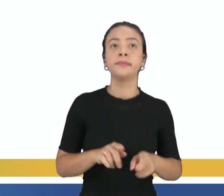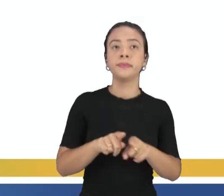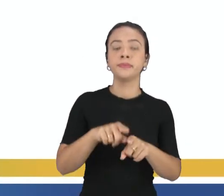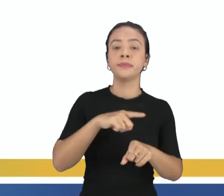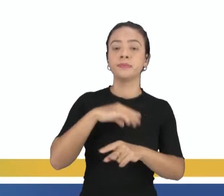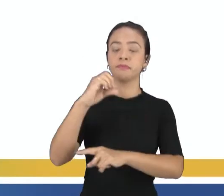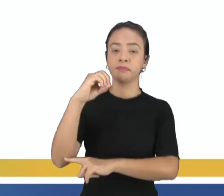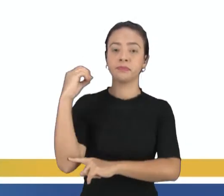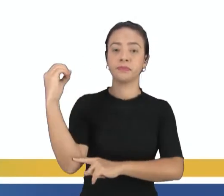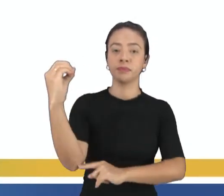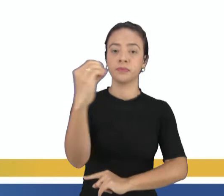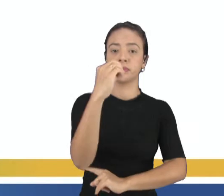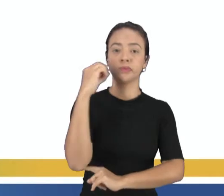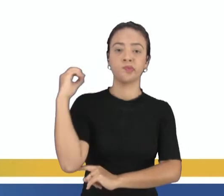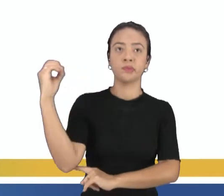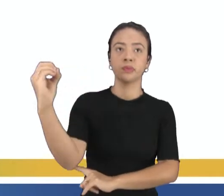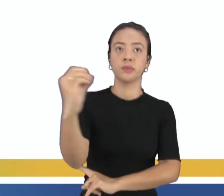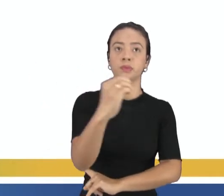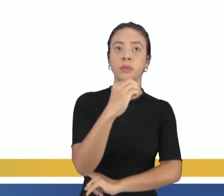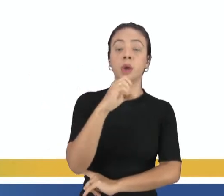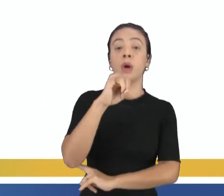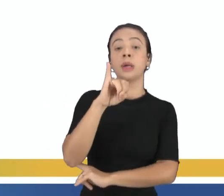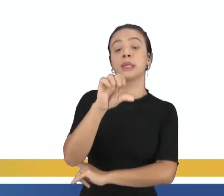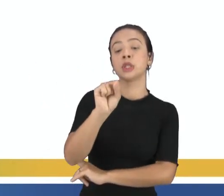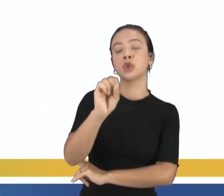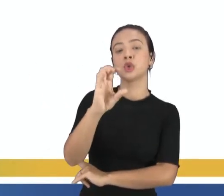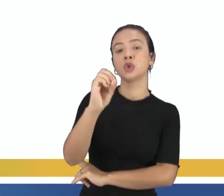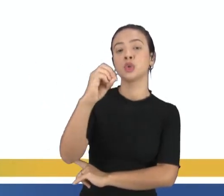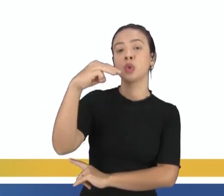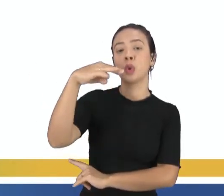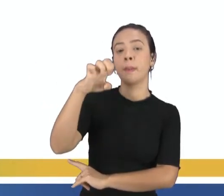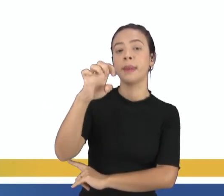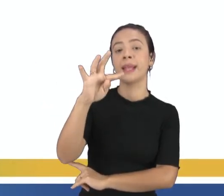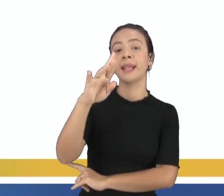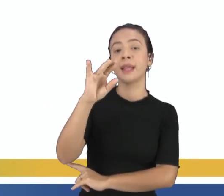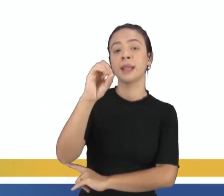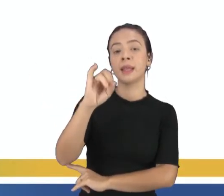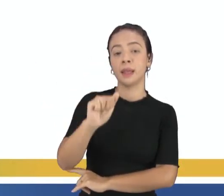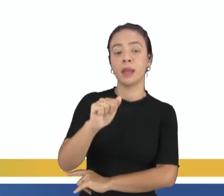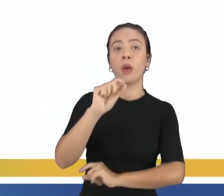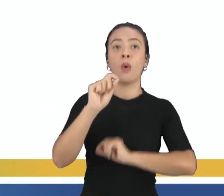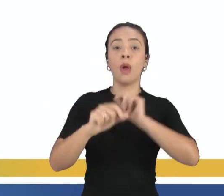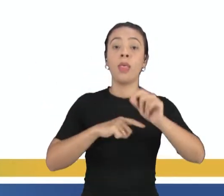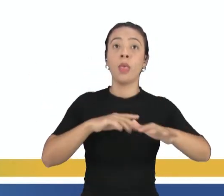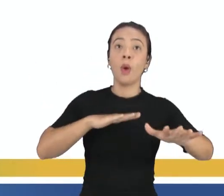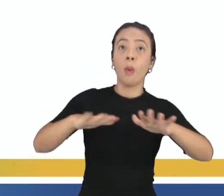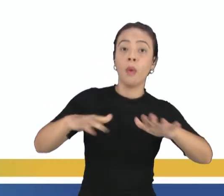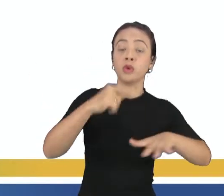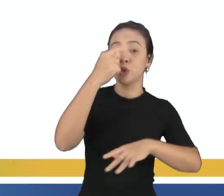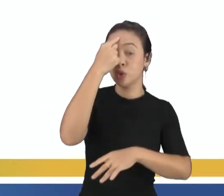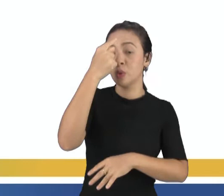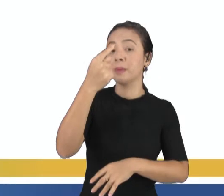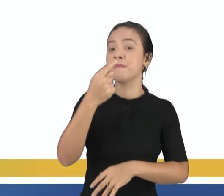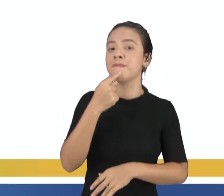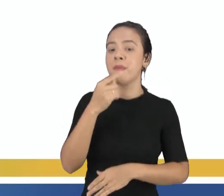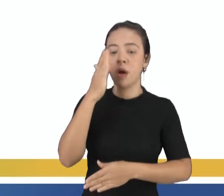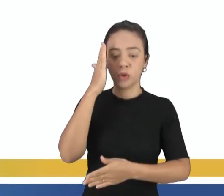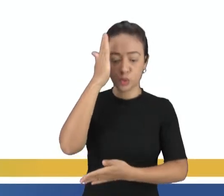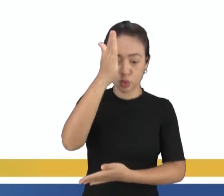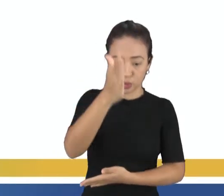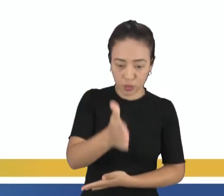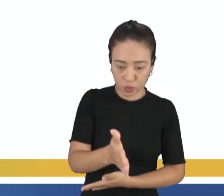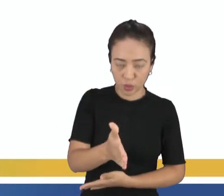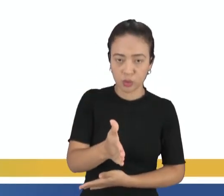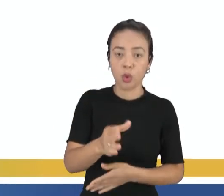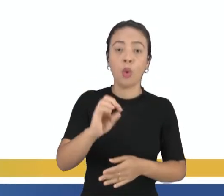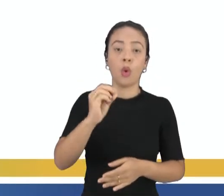E a translação é uma isometria que se caracteriza pelo deslocamento de uma figura de acordo com uma direção,